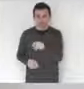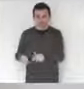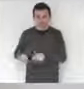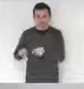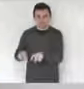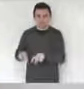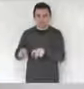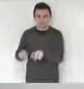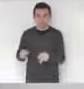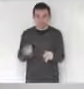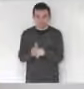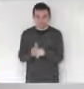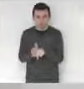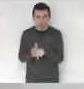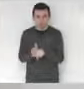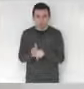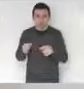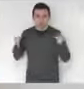Chapecó,